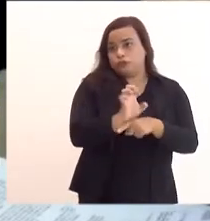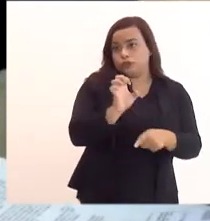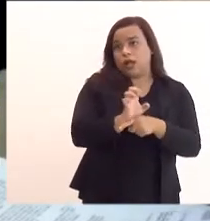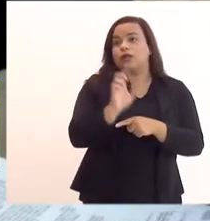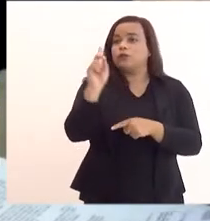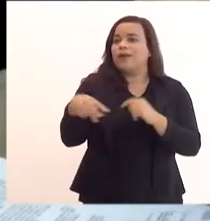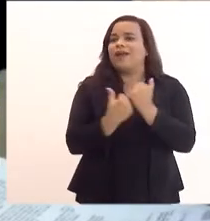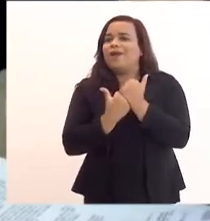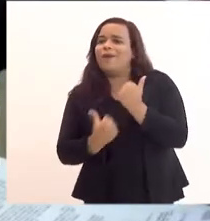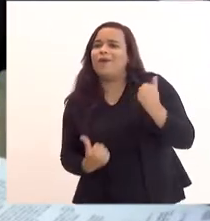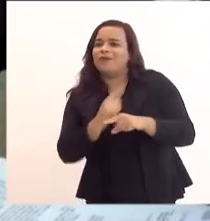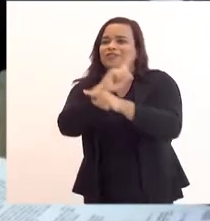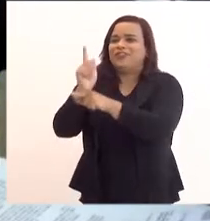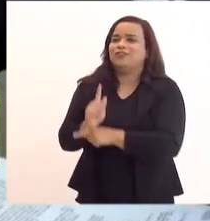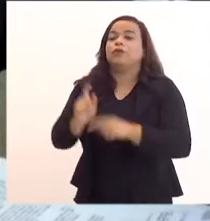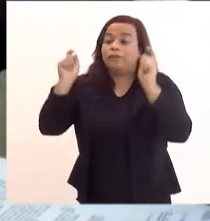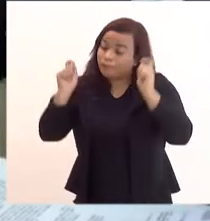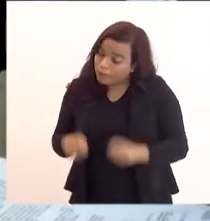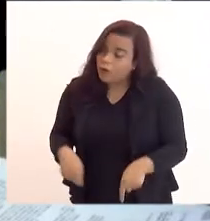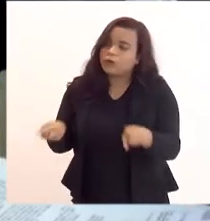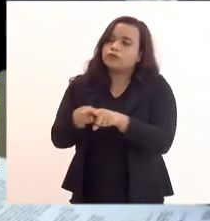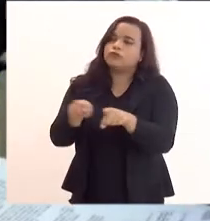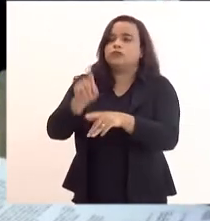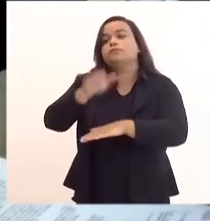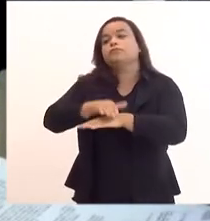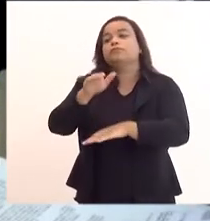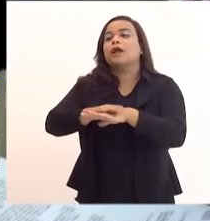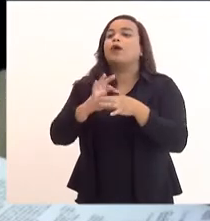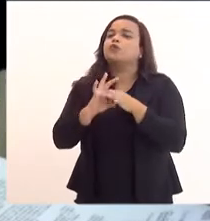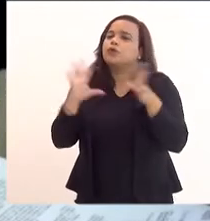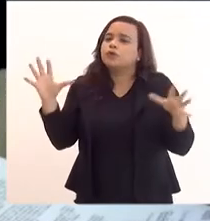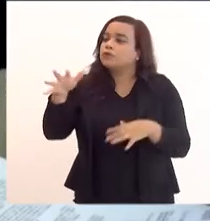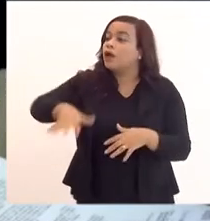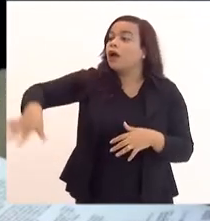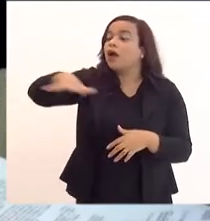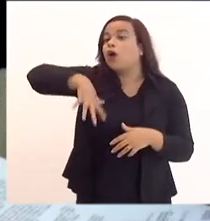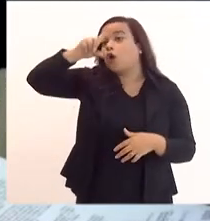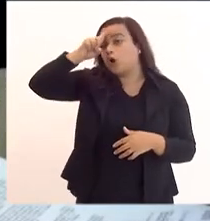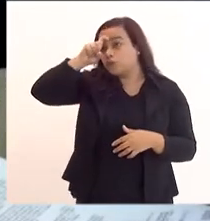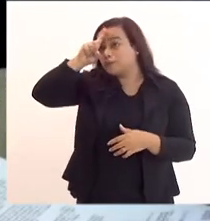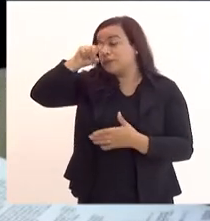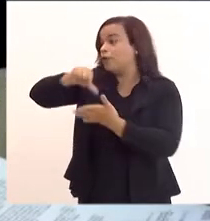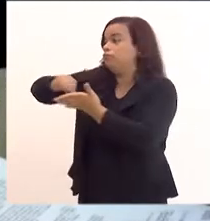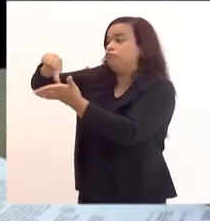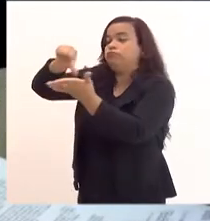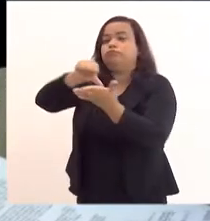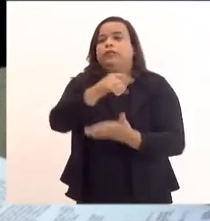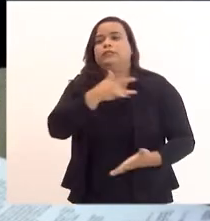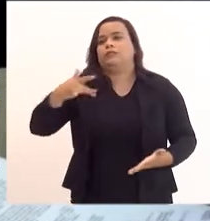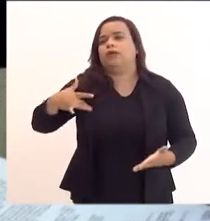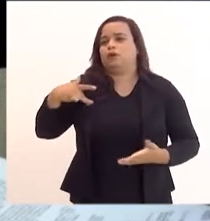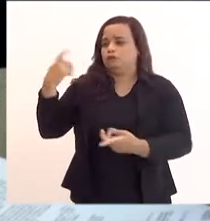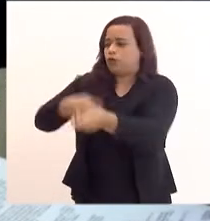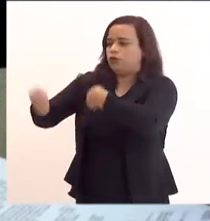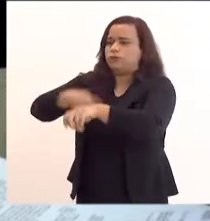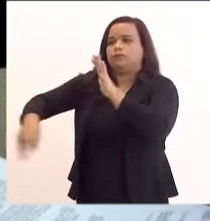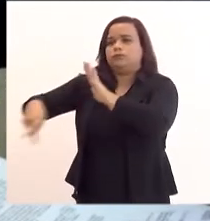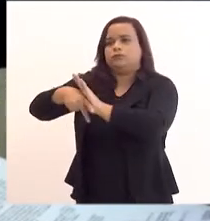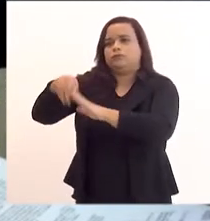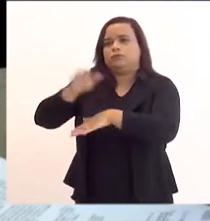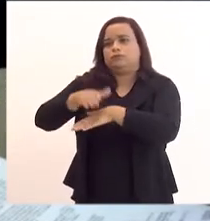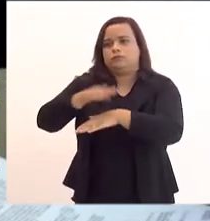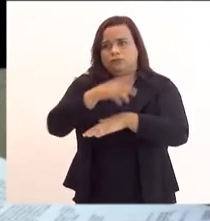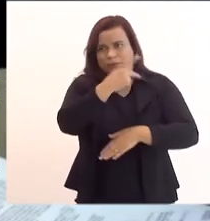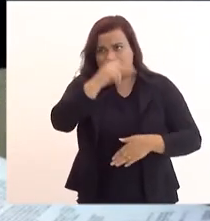autorizar esse procedimento no âmbito dos hospitais e das unidades de saúde que são administrados por eles, você entende? Vossa